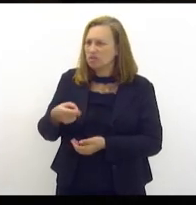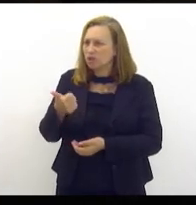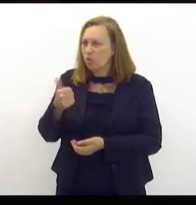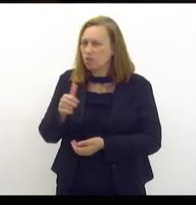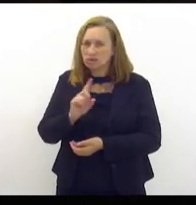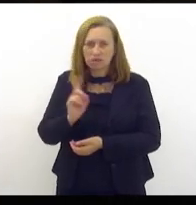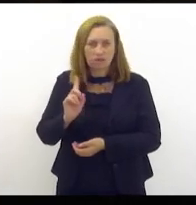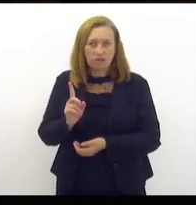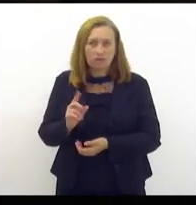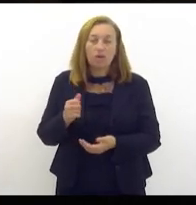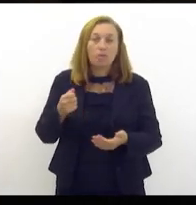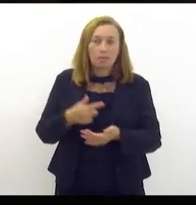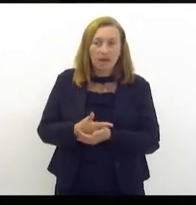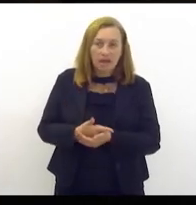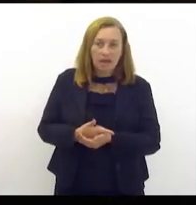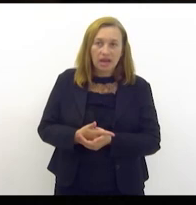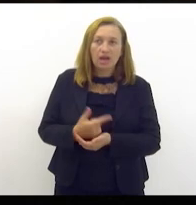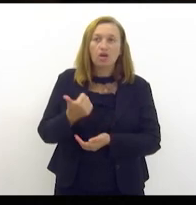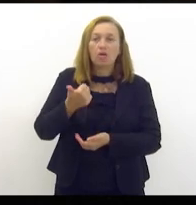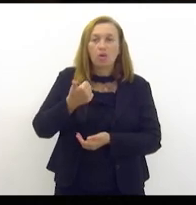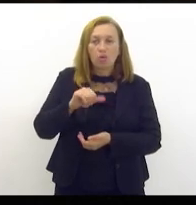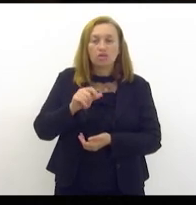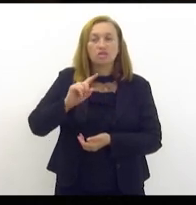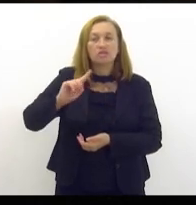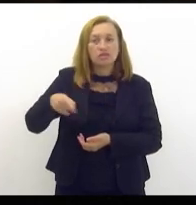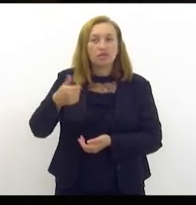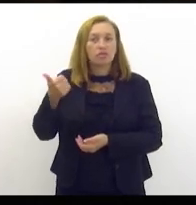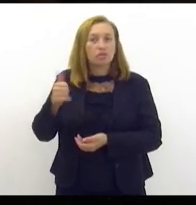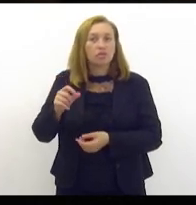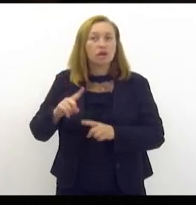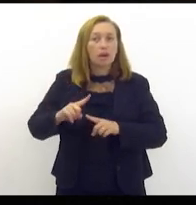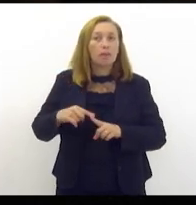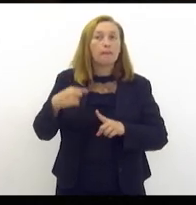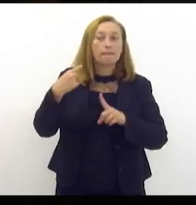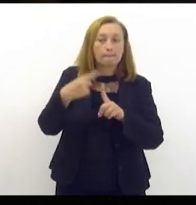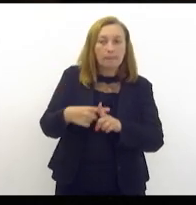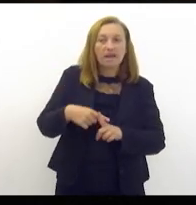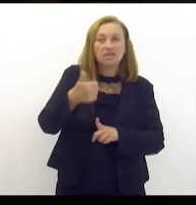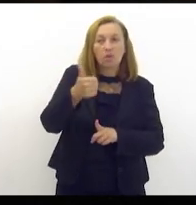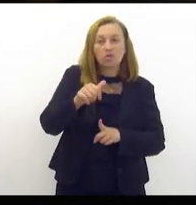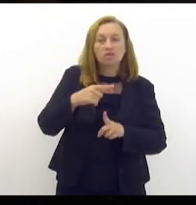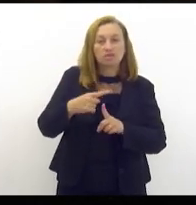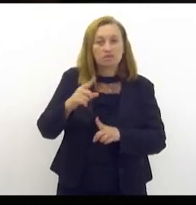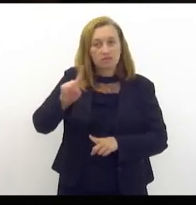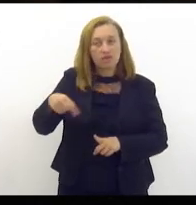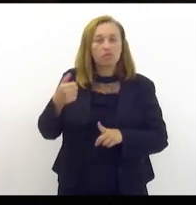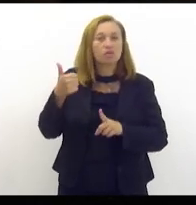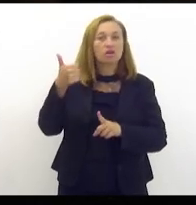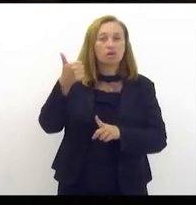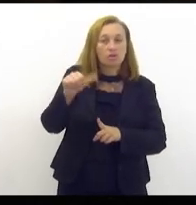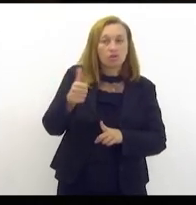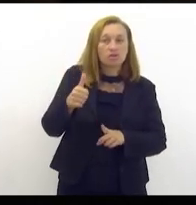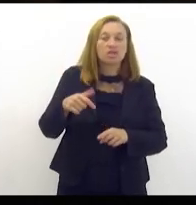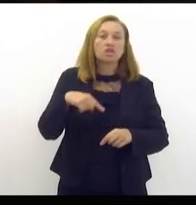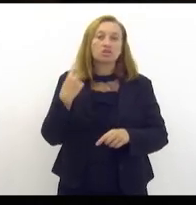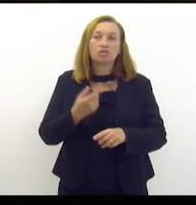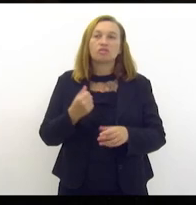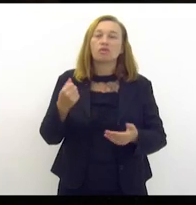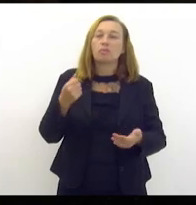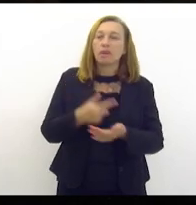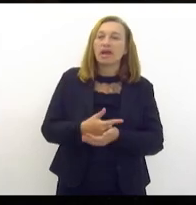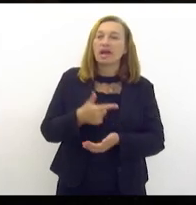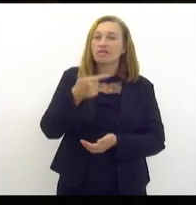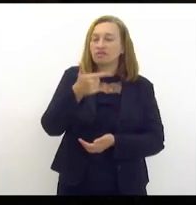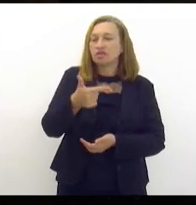11,11, vamos pagar 11,11 mais 11,11. Vamos pagar